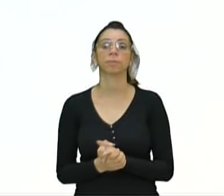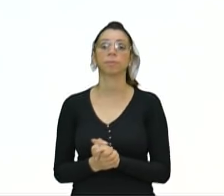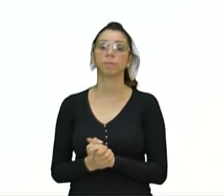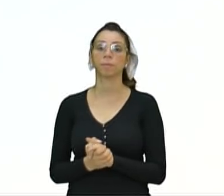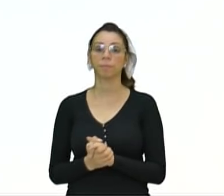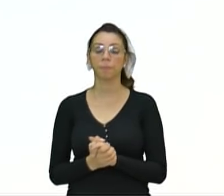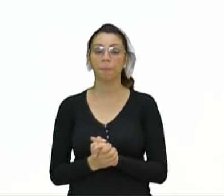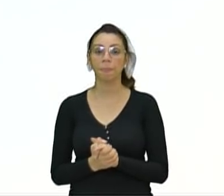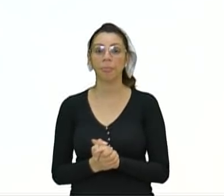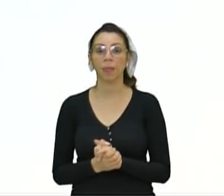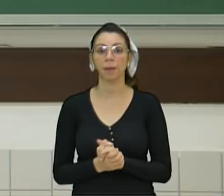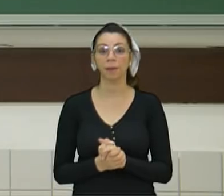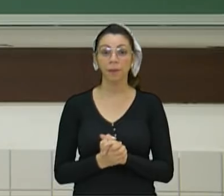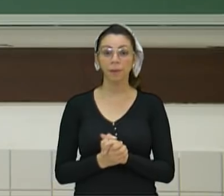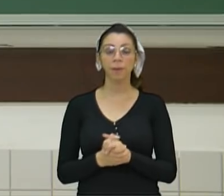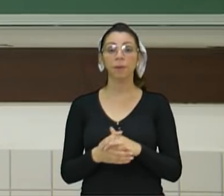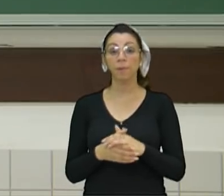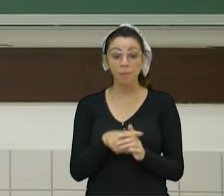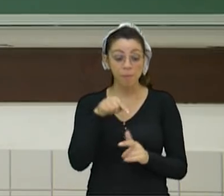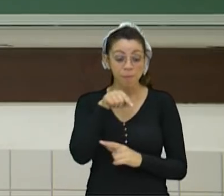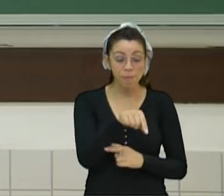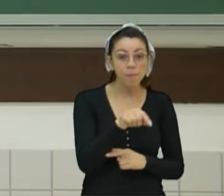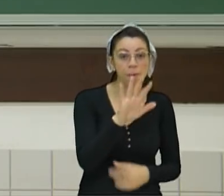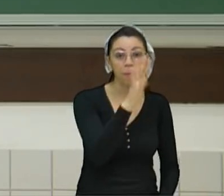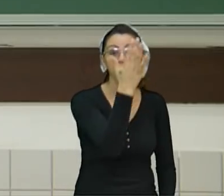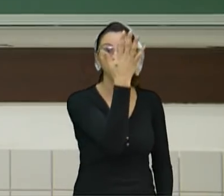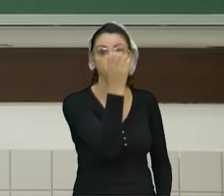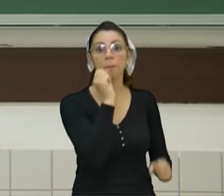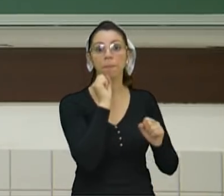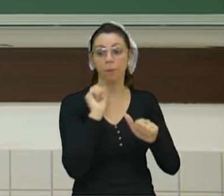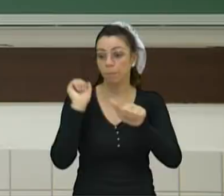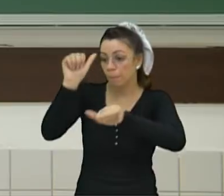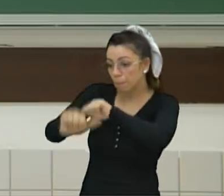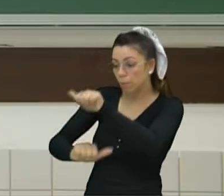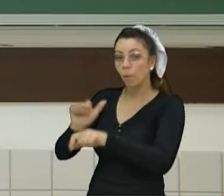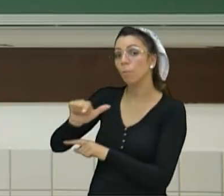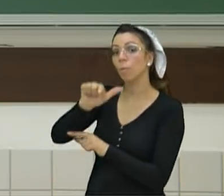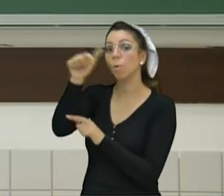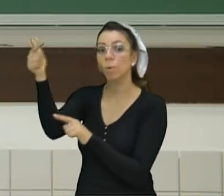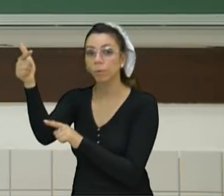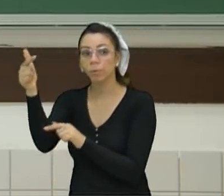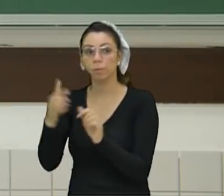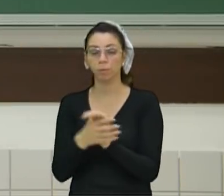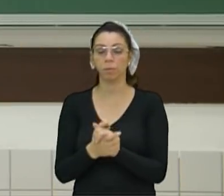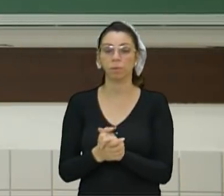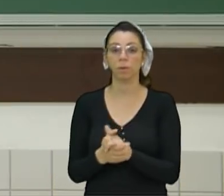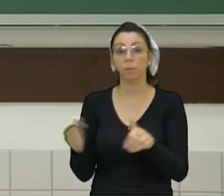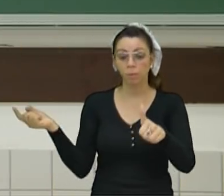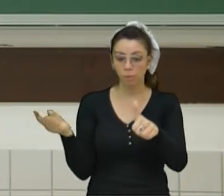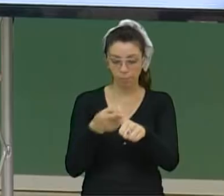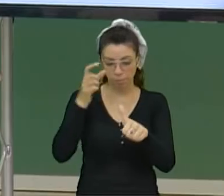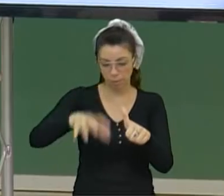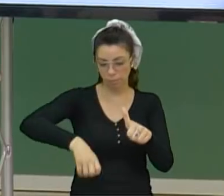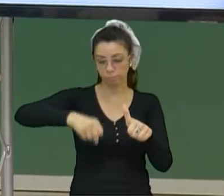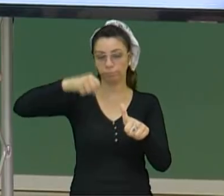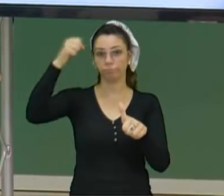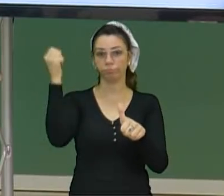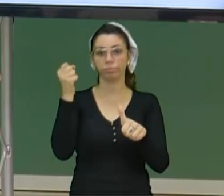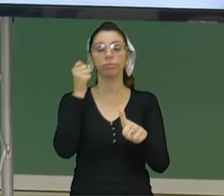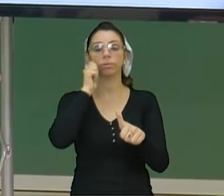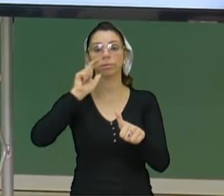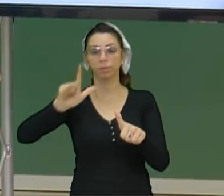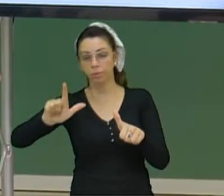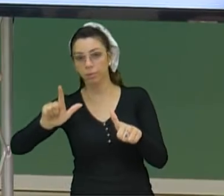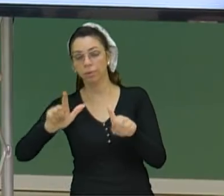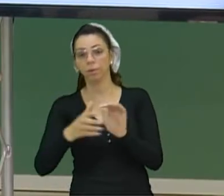evento alterou o outro, porque no primeiro evento eu tirei uma estrela. Agora, no segundo evento, ele dependia daquele